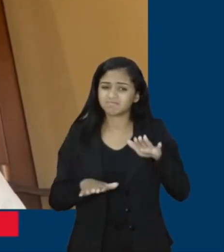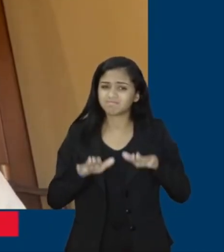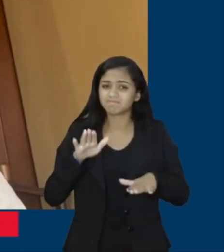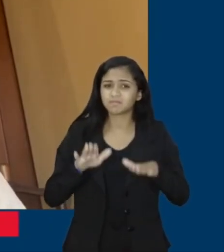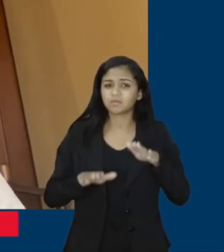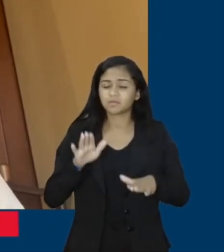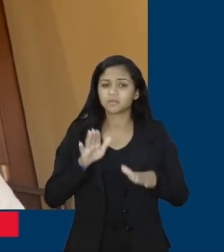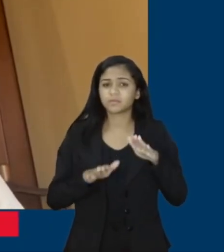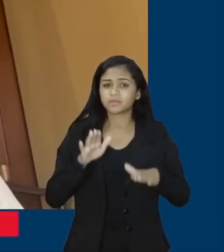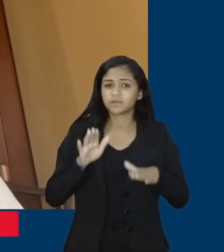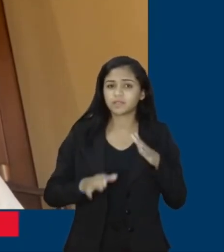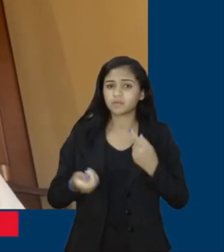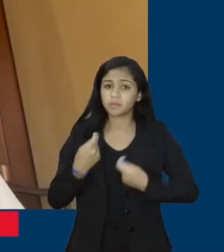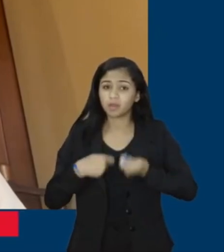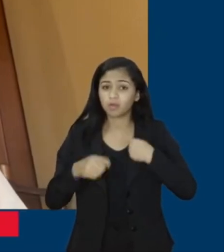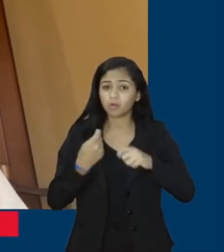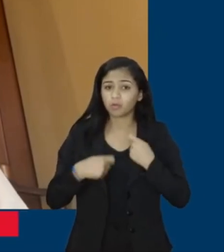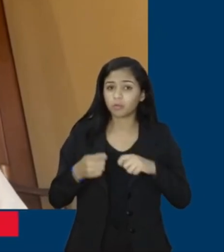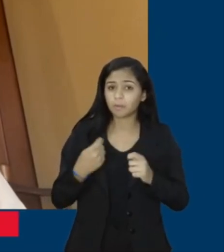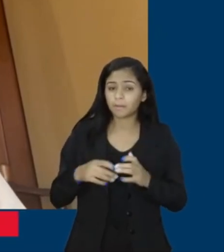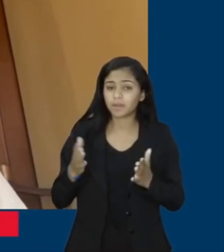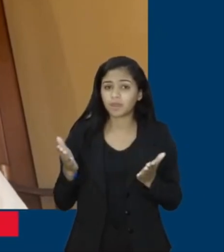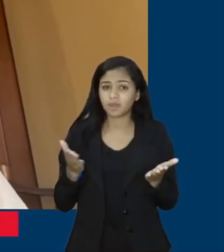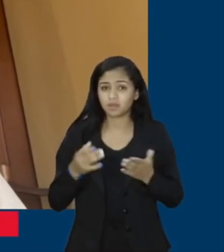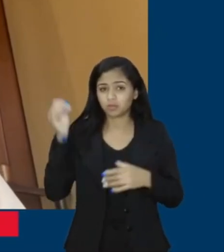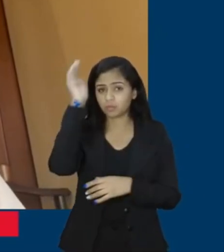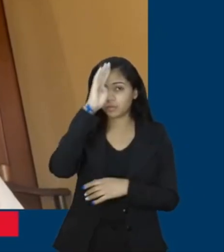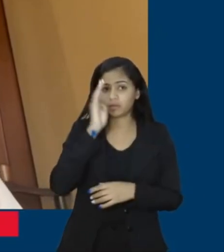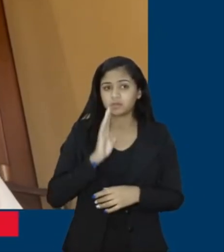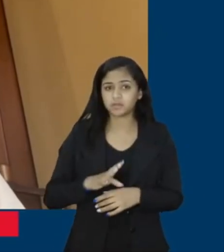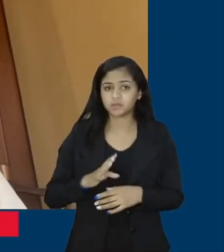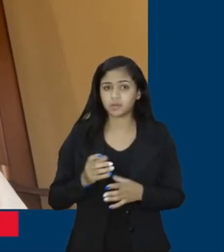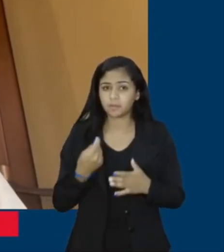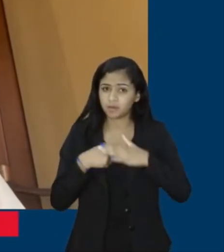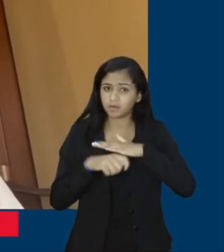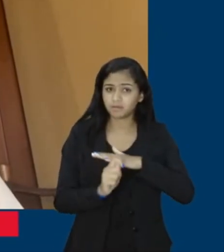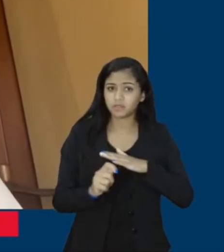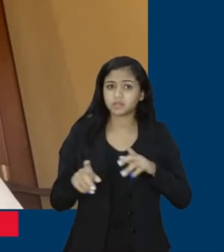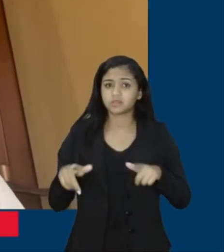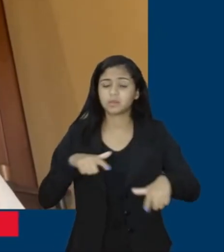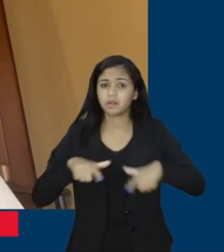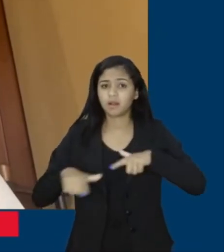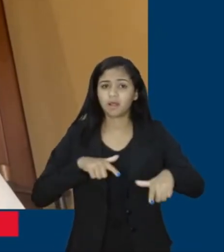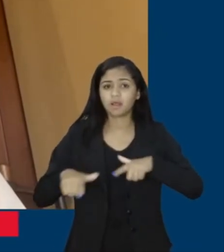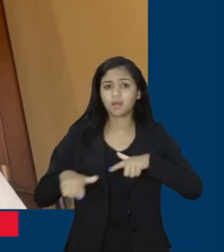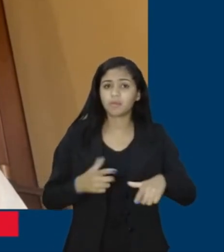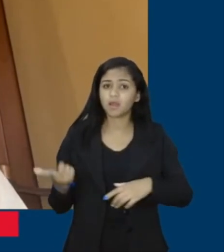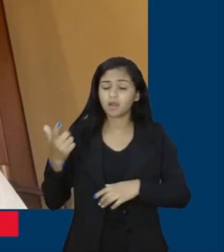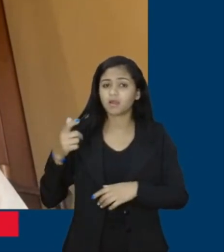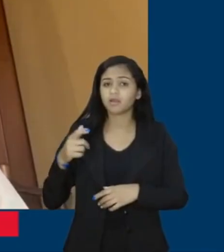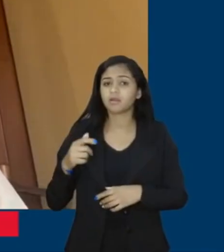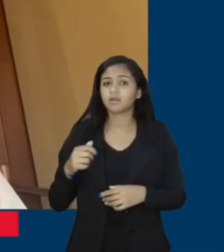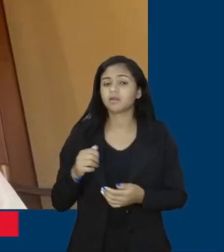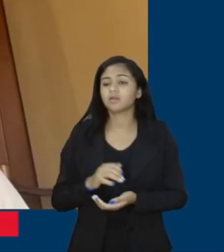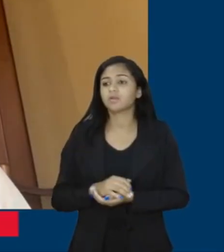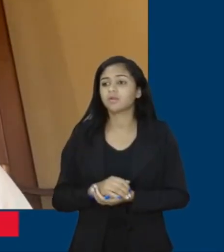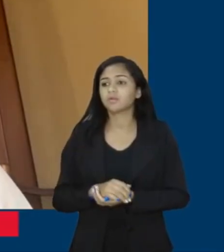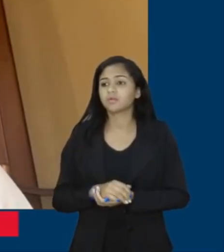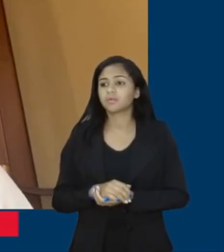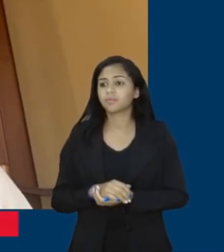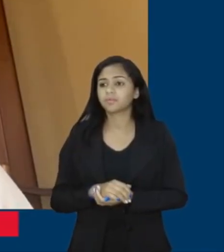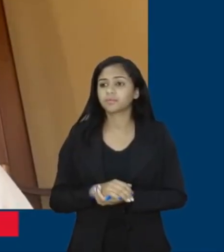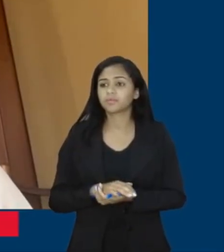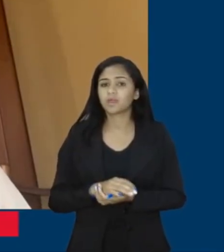equilíbrio para a economia do país, para atrair investimentos, para gerar emprego, gerar renda. Isso é indispensável. Tanto é